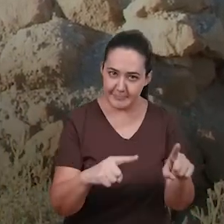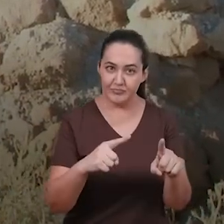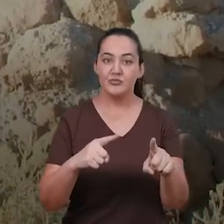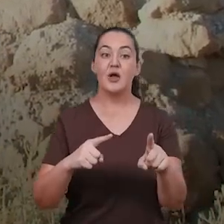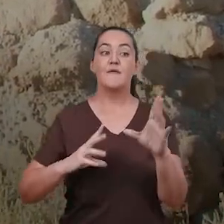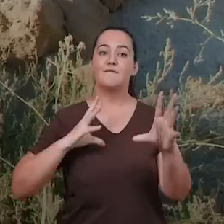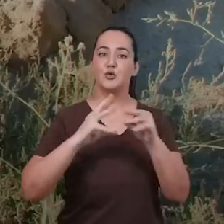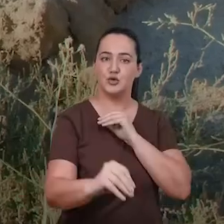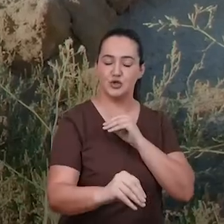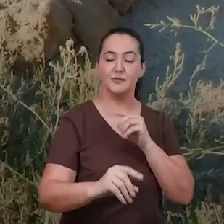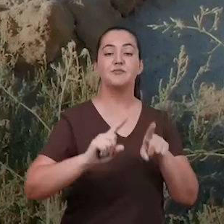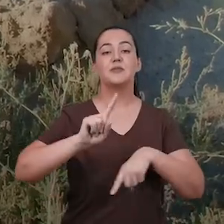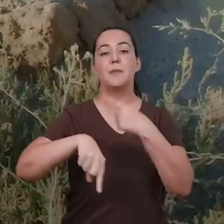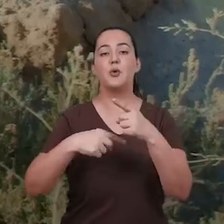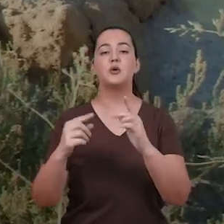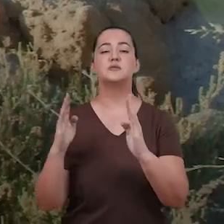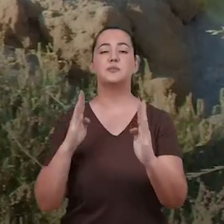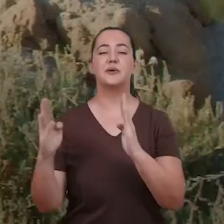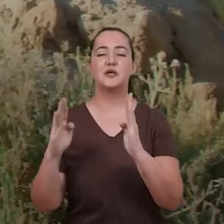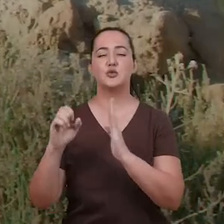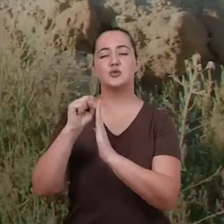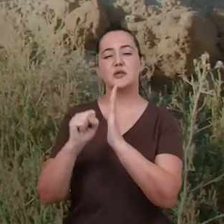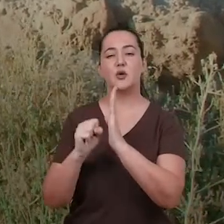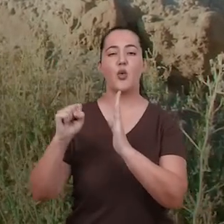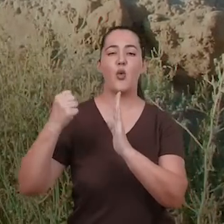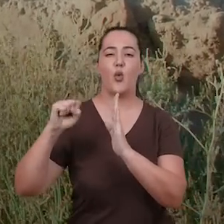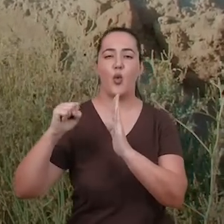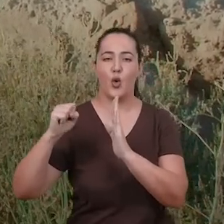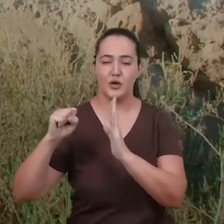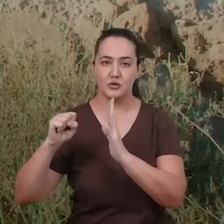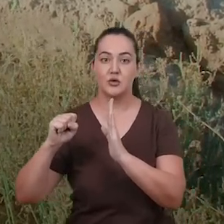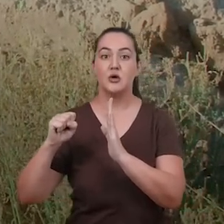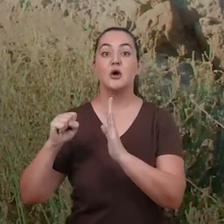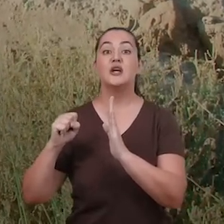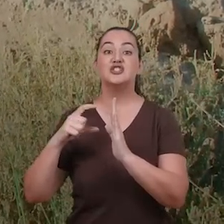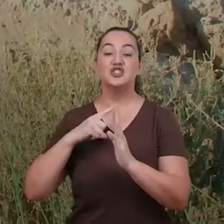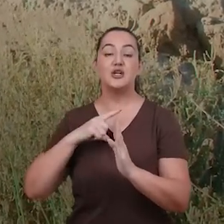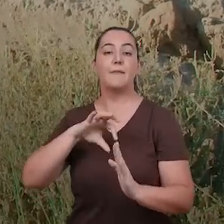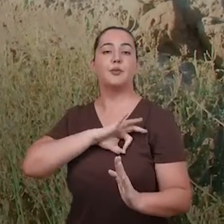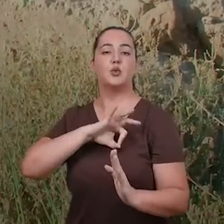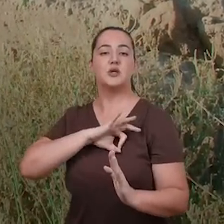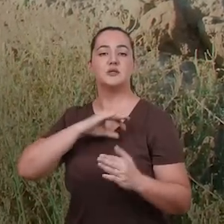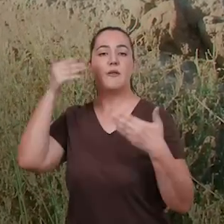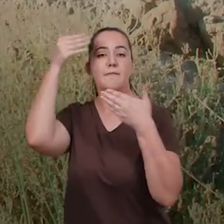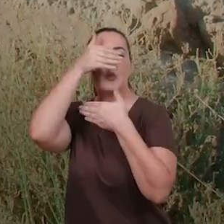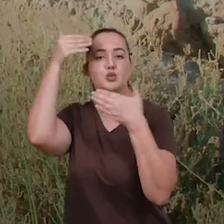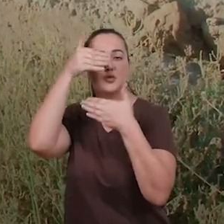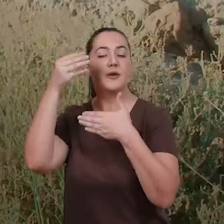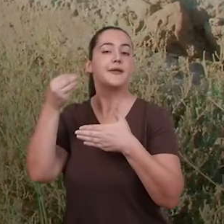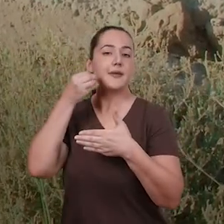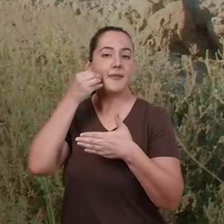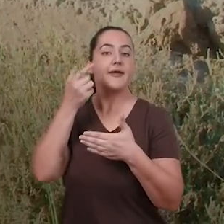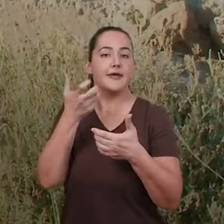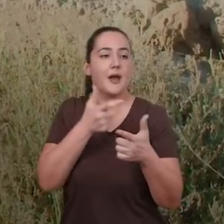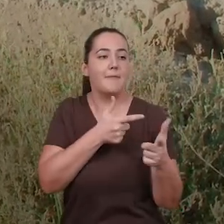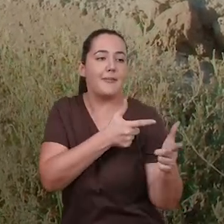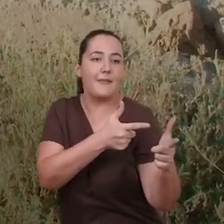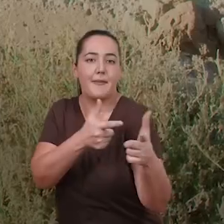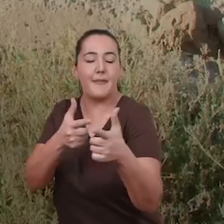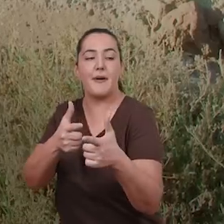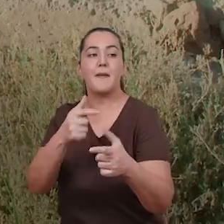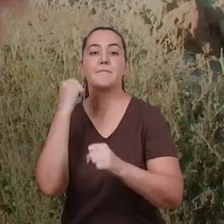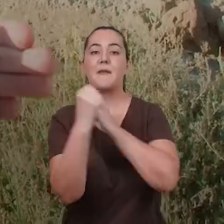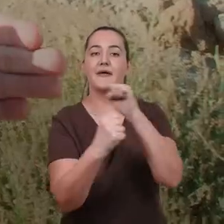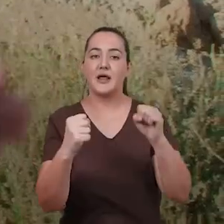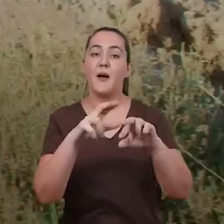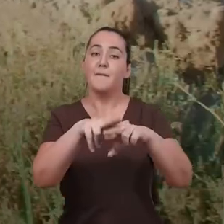século de nossa era, a partir do 8º século, muitos deles foram perseguidos por milícias muçulmanas, que mais uma vez